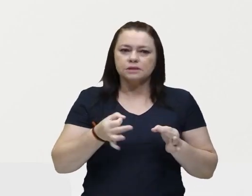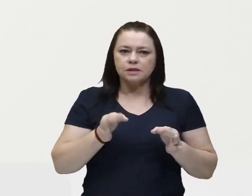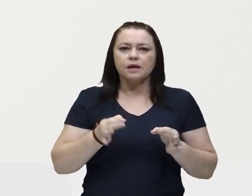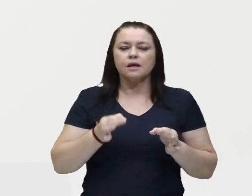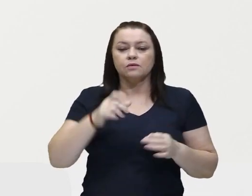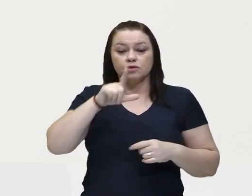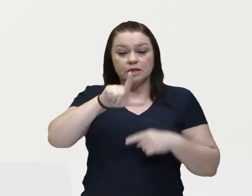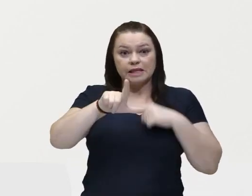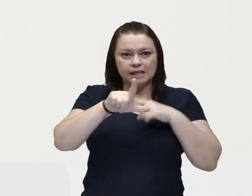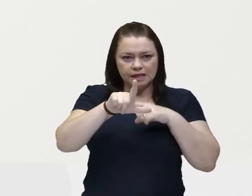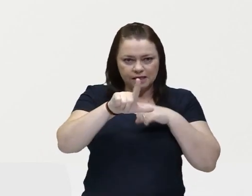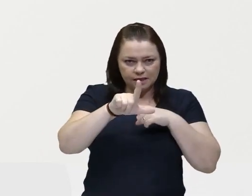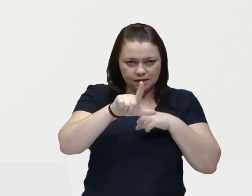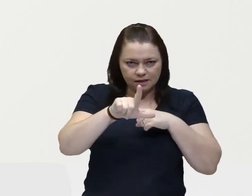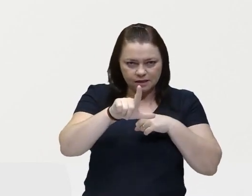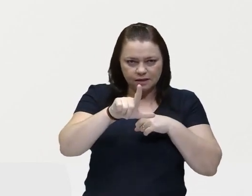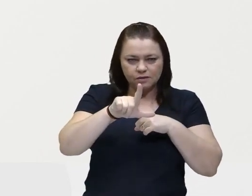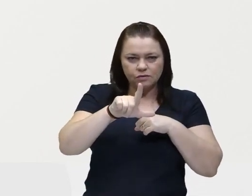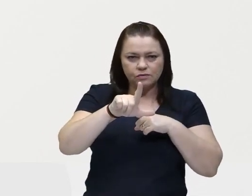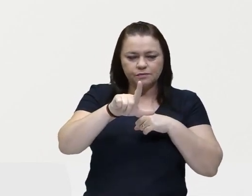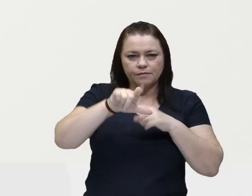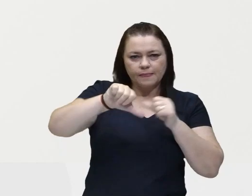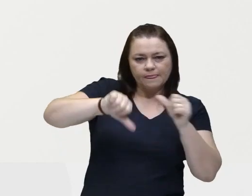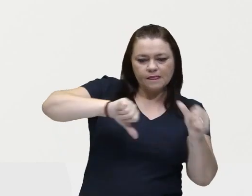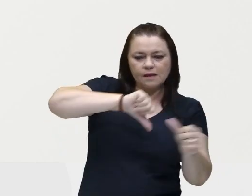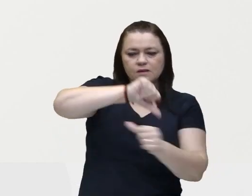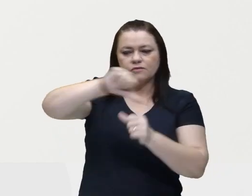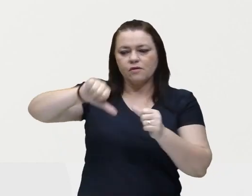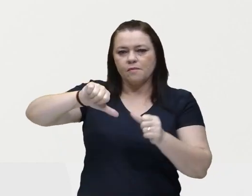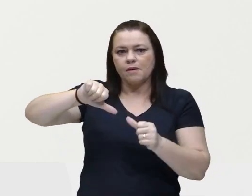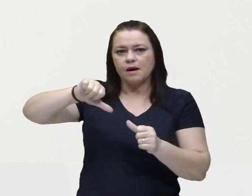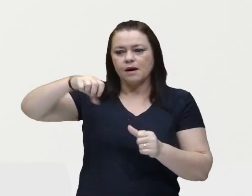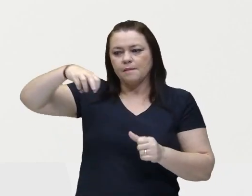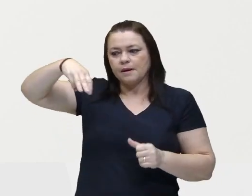litro para mililitro, nós